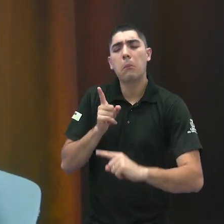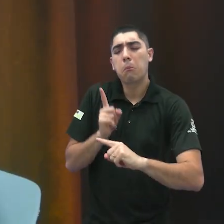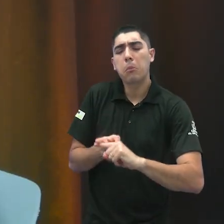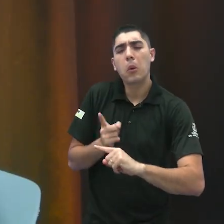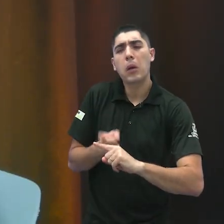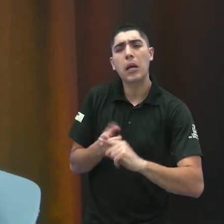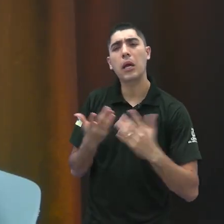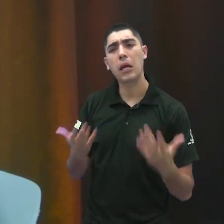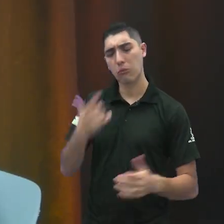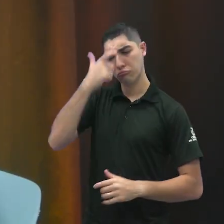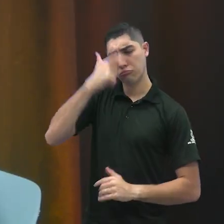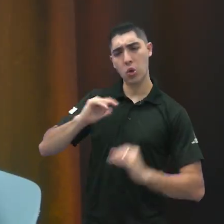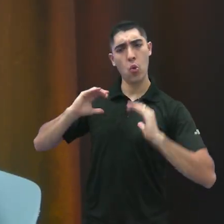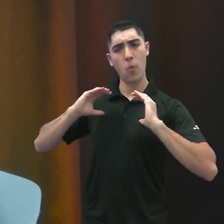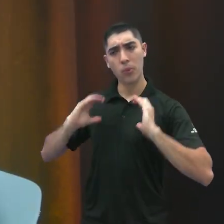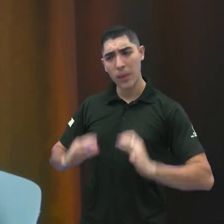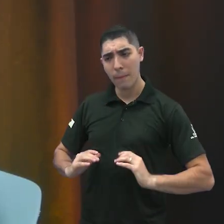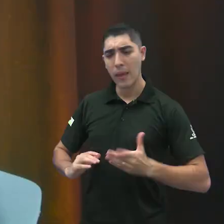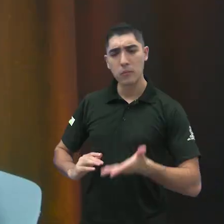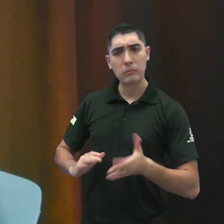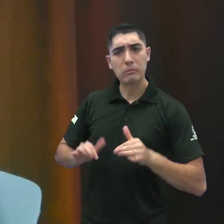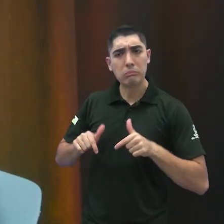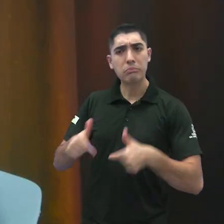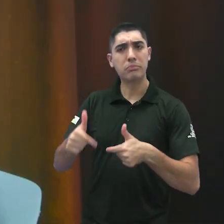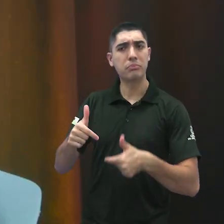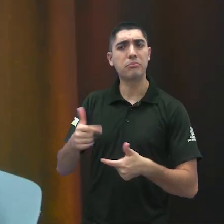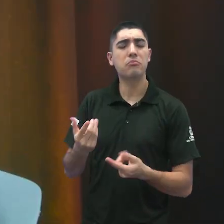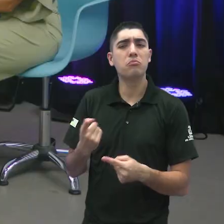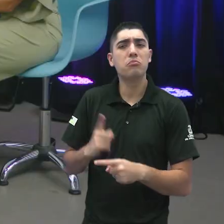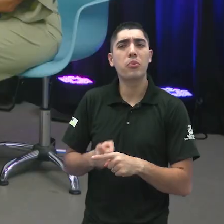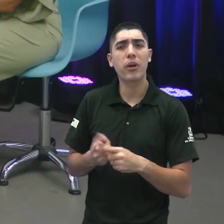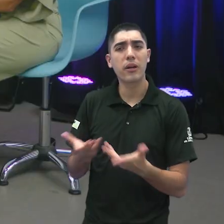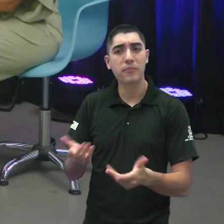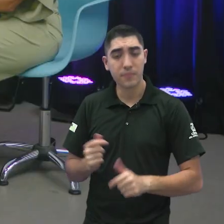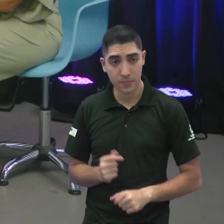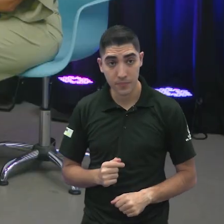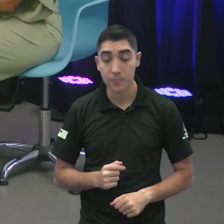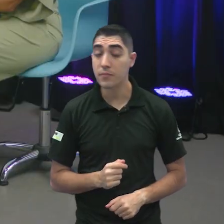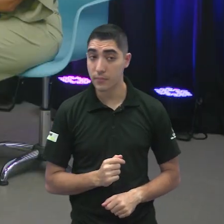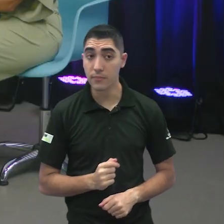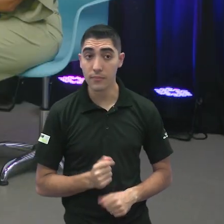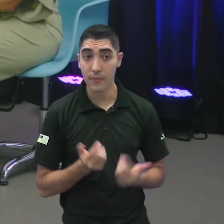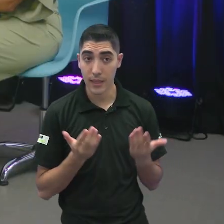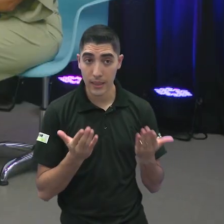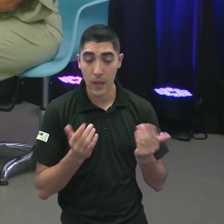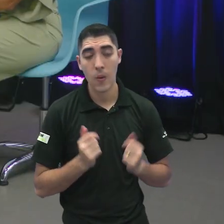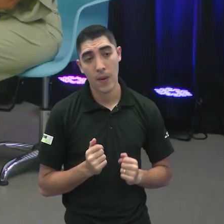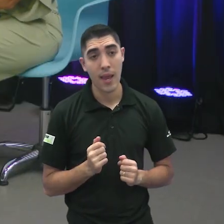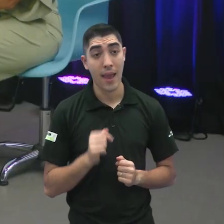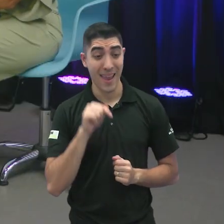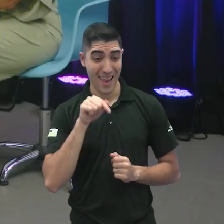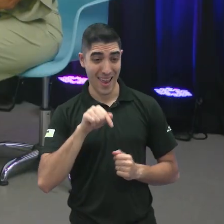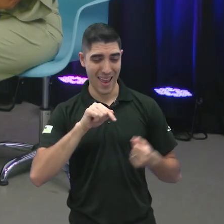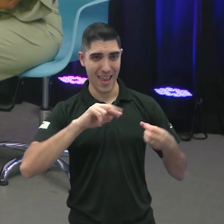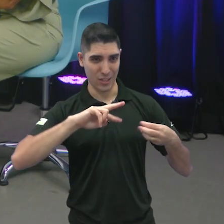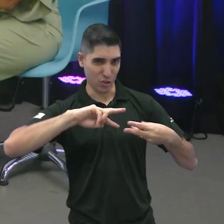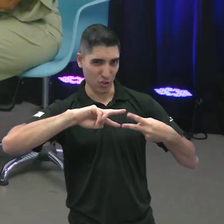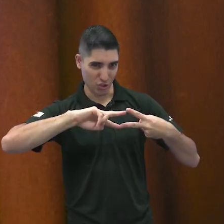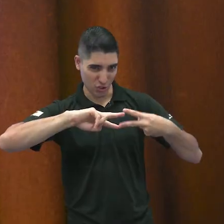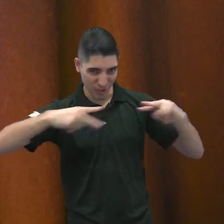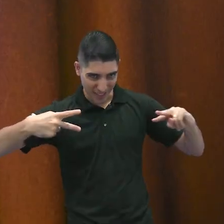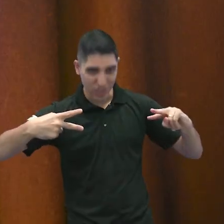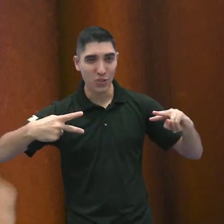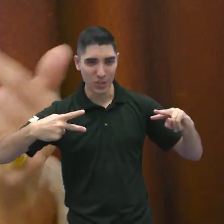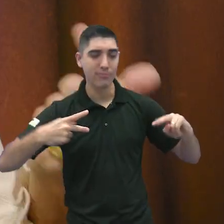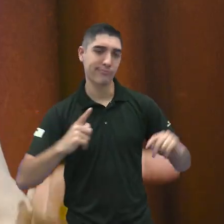por que a gente se comporta de tal forma todos os dias? Então, quando a gente... Essa genética fala